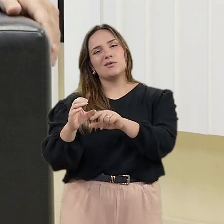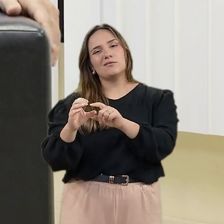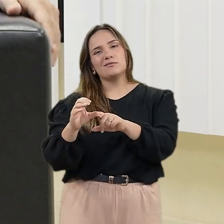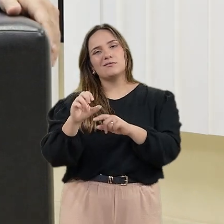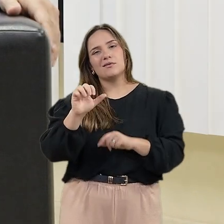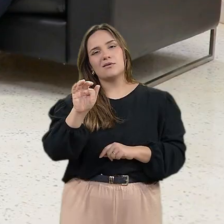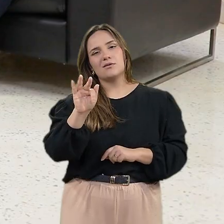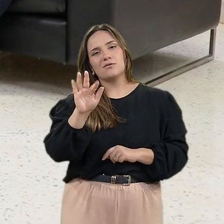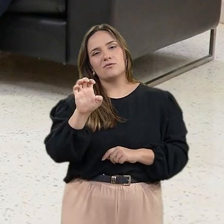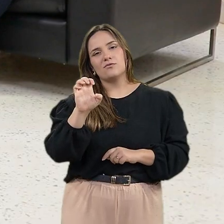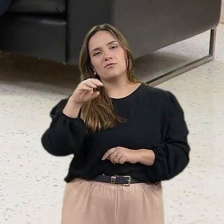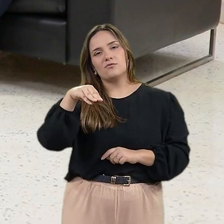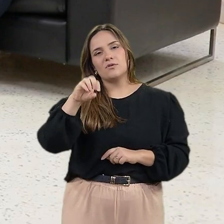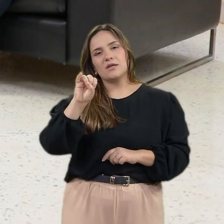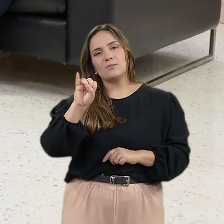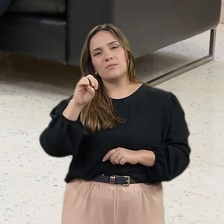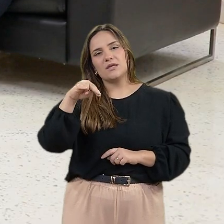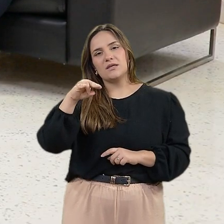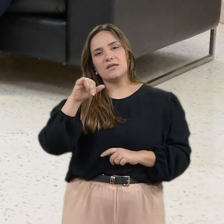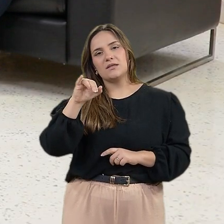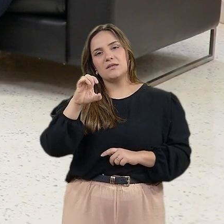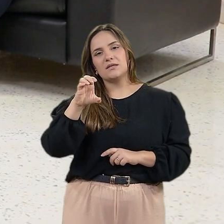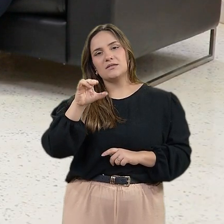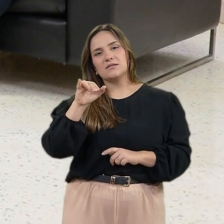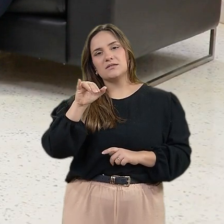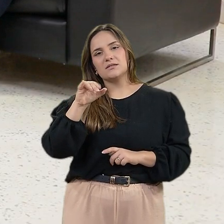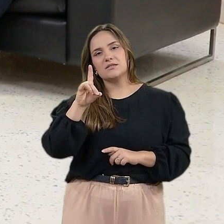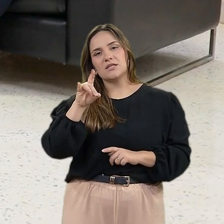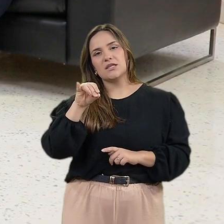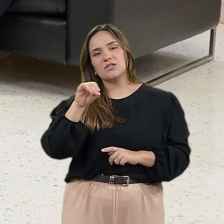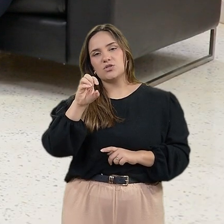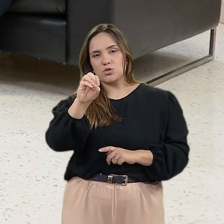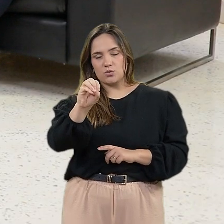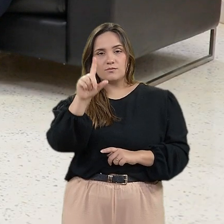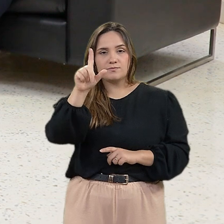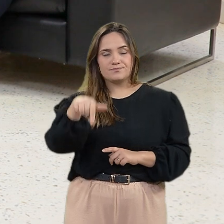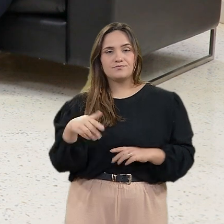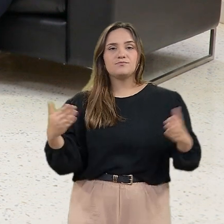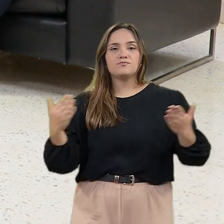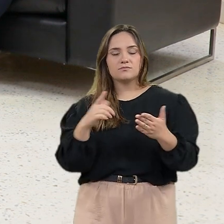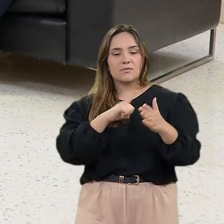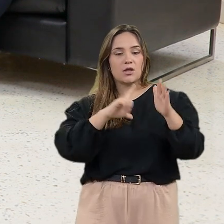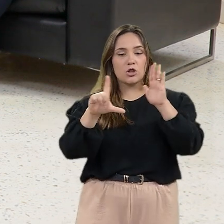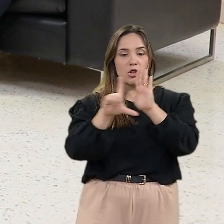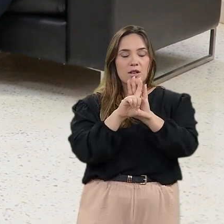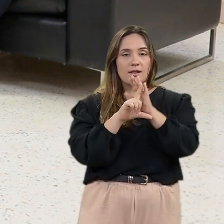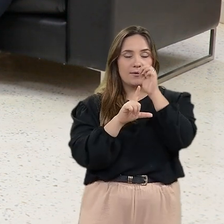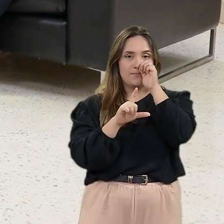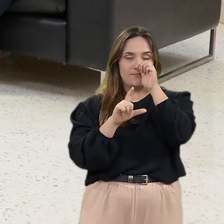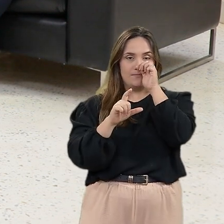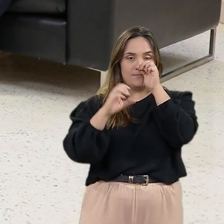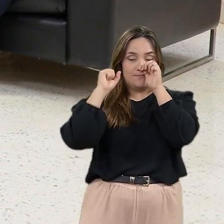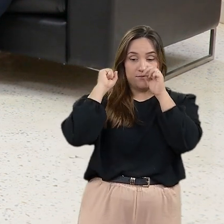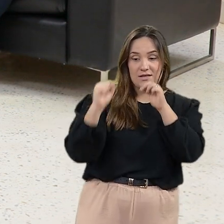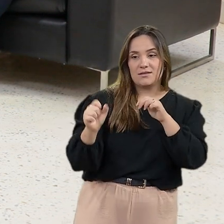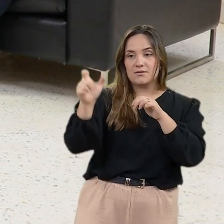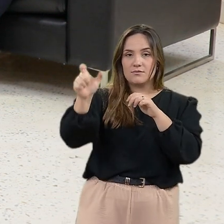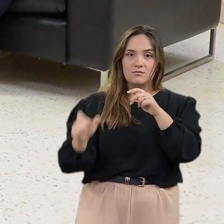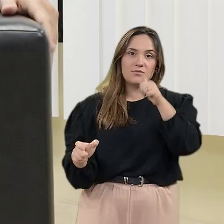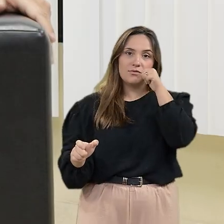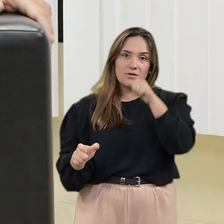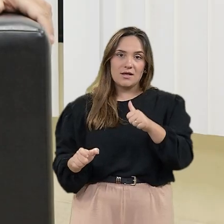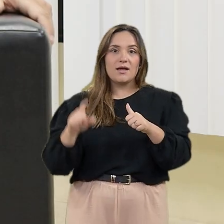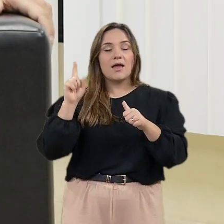Desde 2015, com a entrada em vigor da lei que transformou o feminicídio em uma